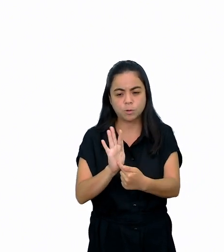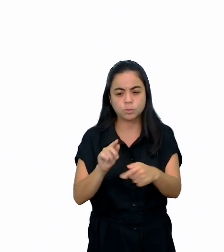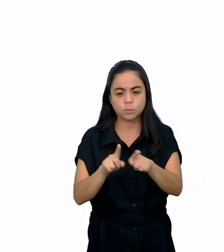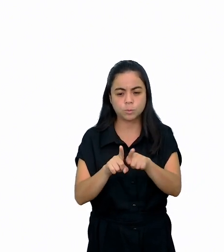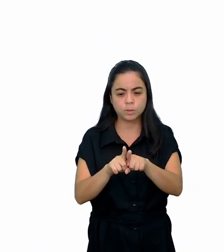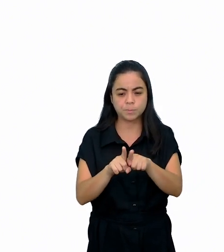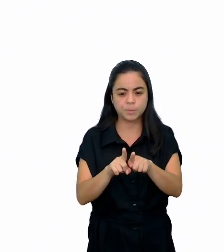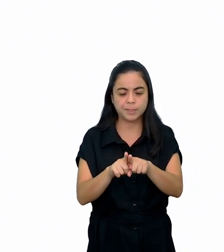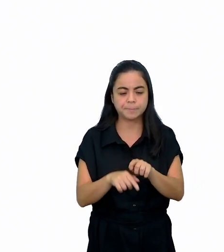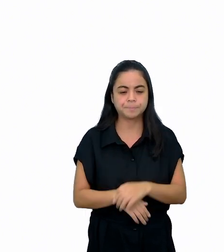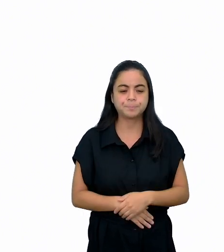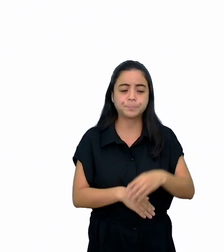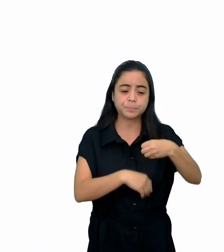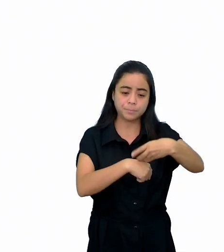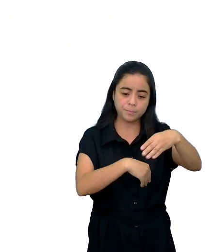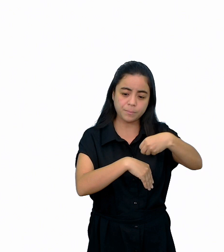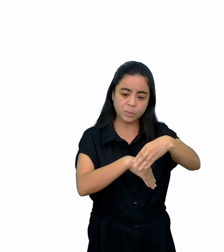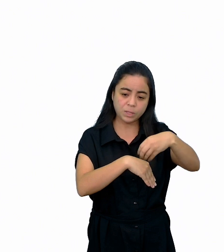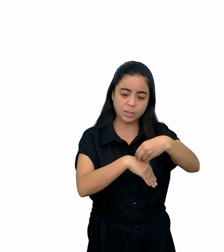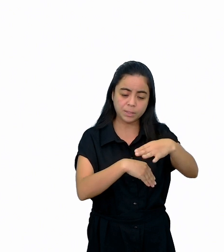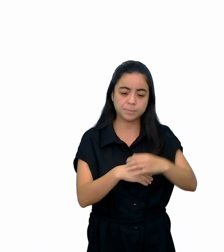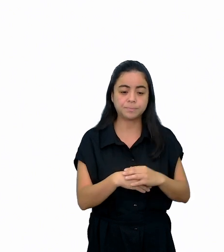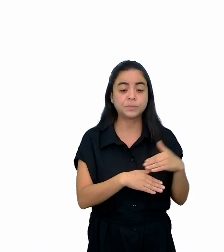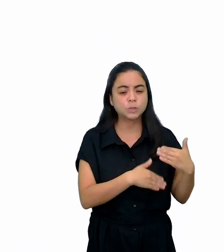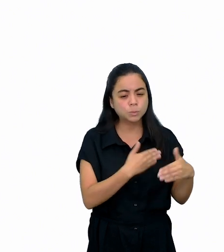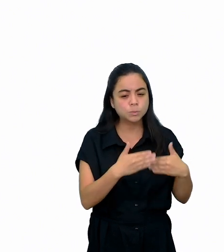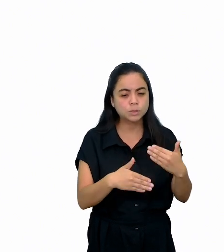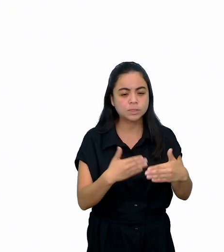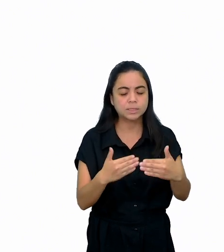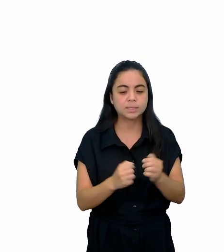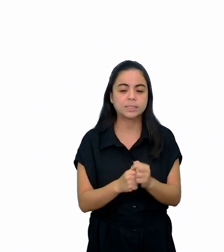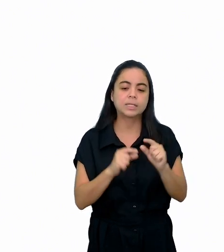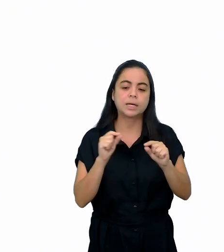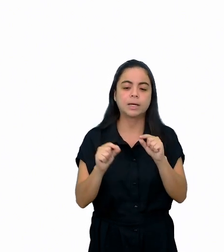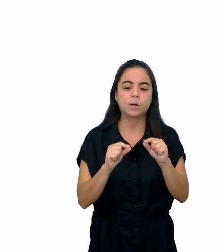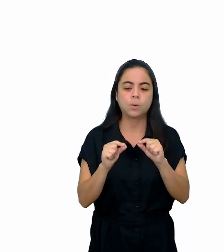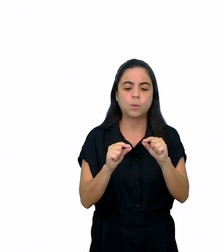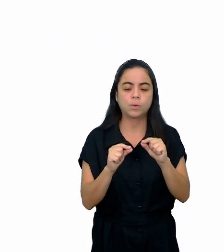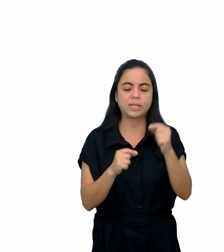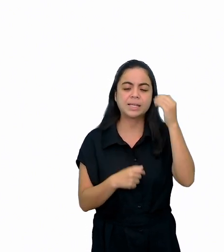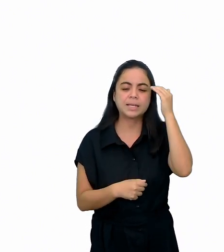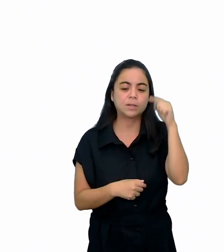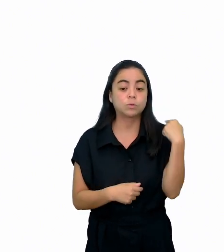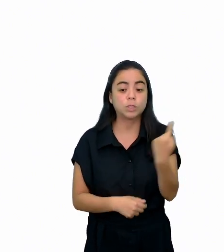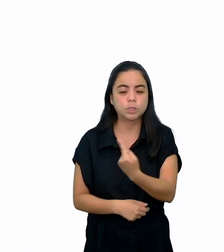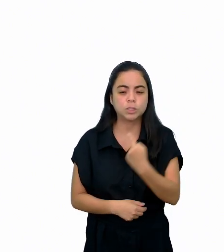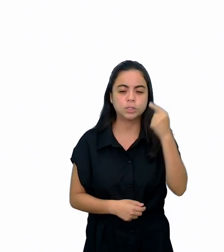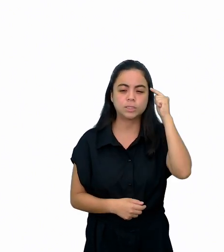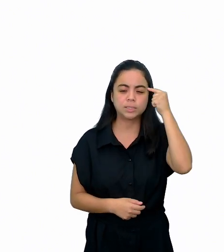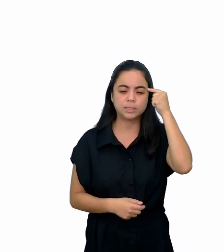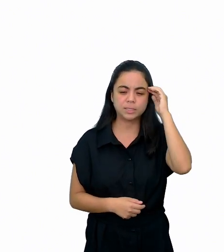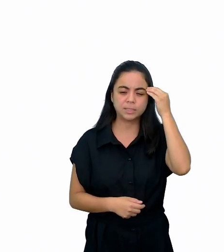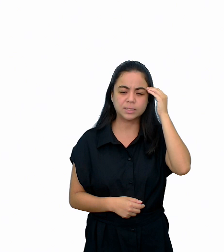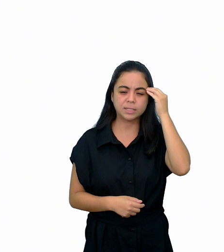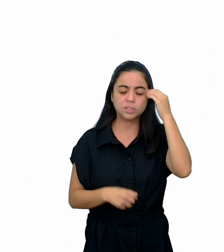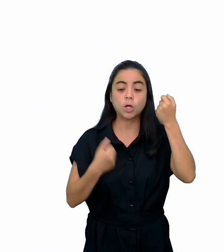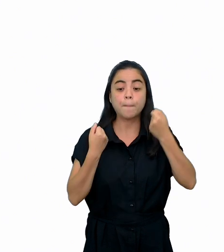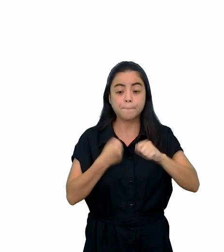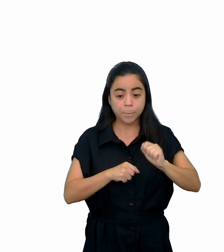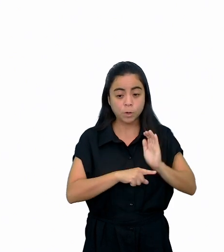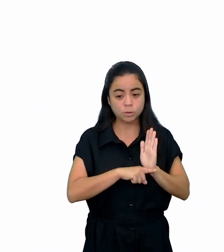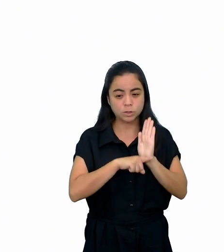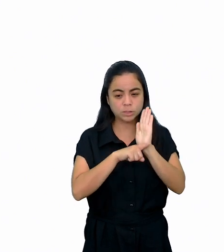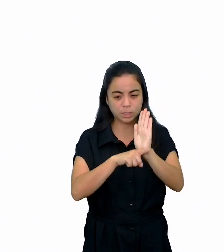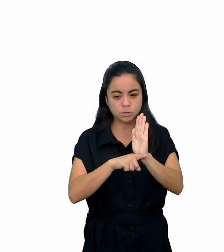algumas sugestões de desdobramento, que é o que a gente entende que pode aí favorecer